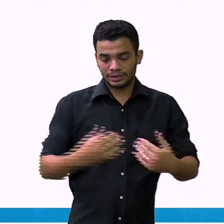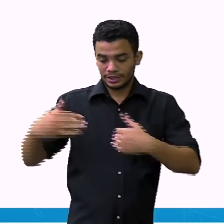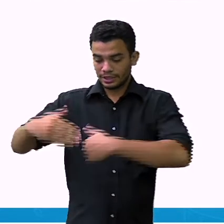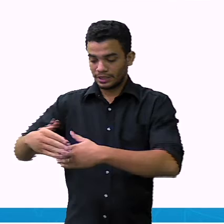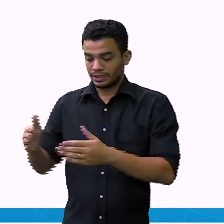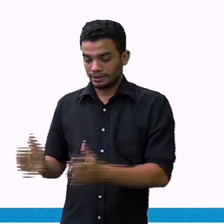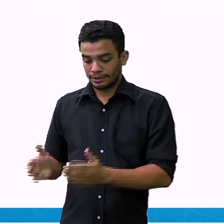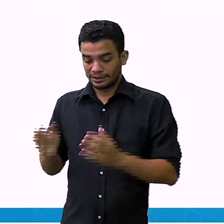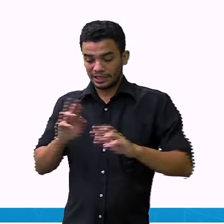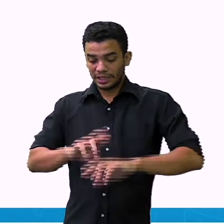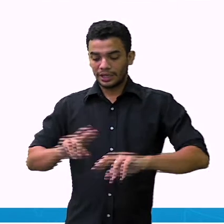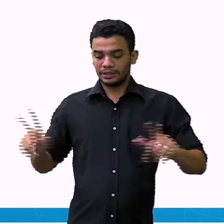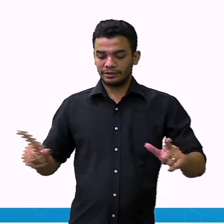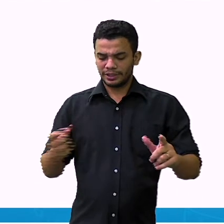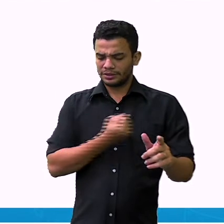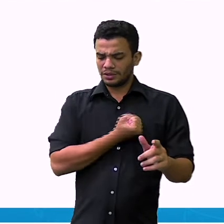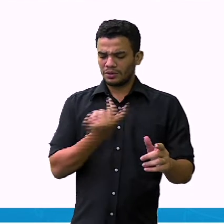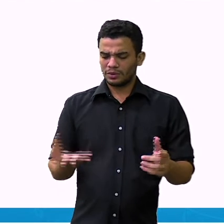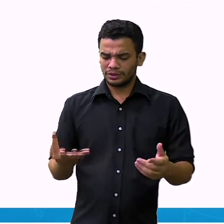palavra aqui,